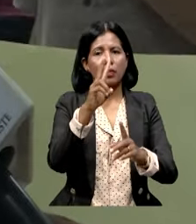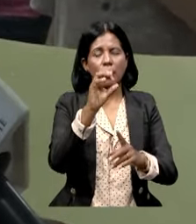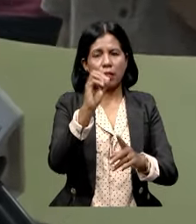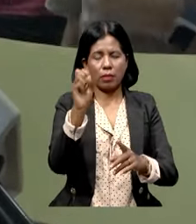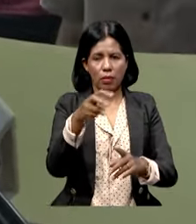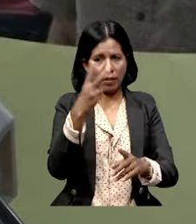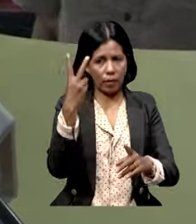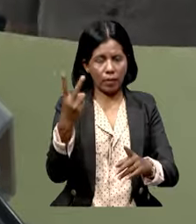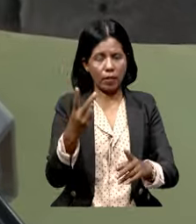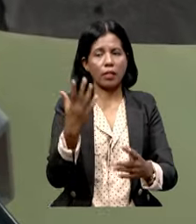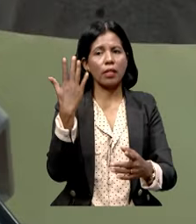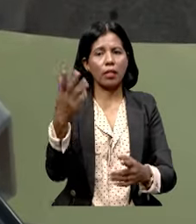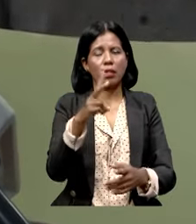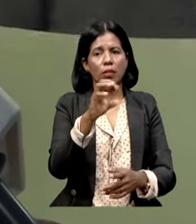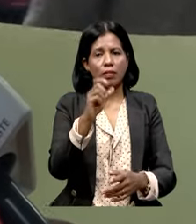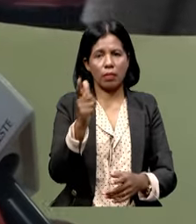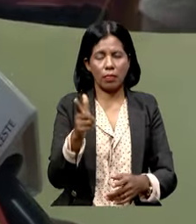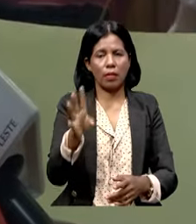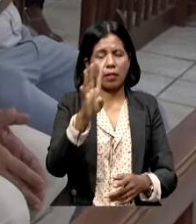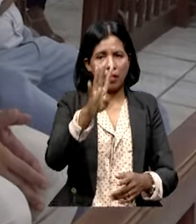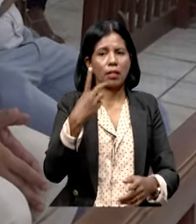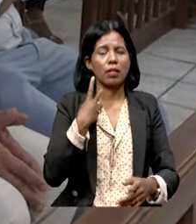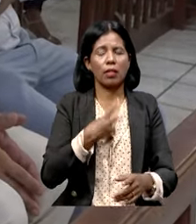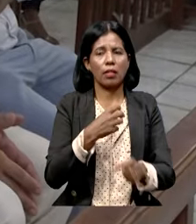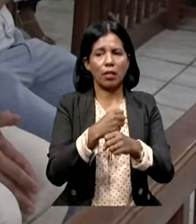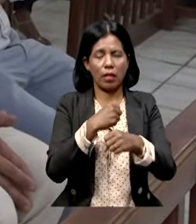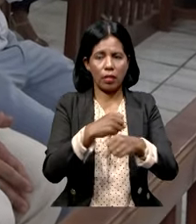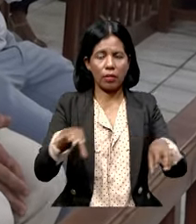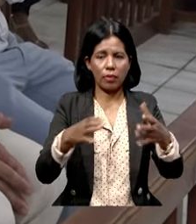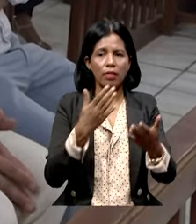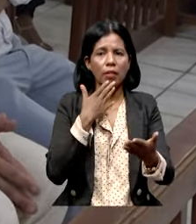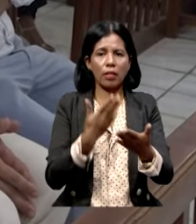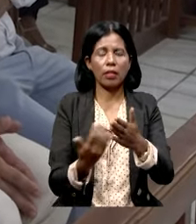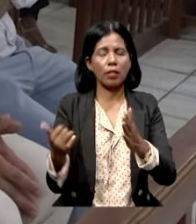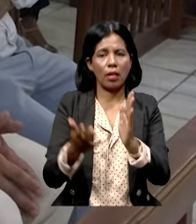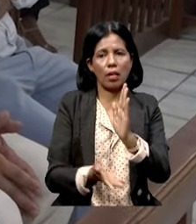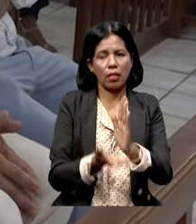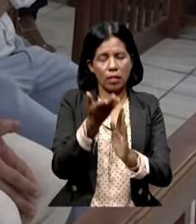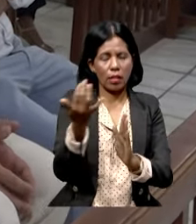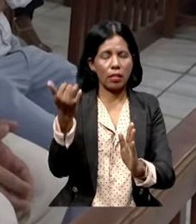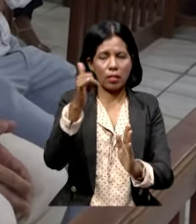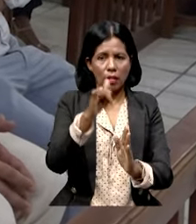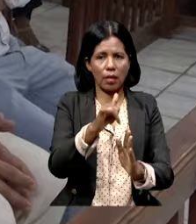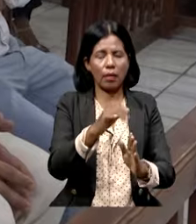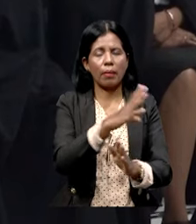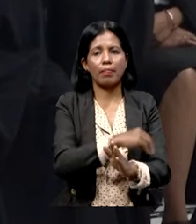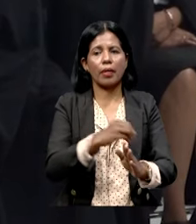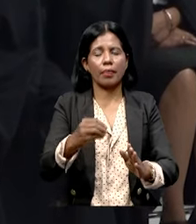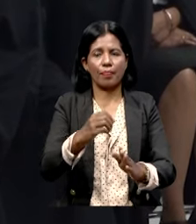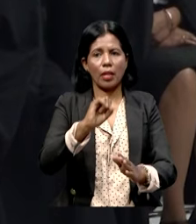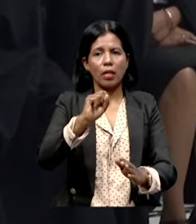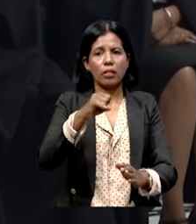quedas. Mas em 2024, mas foi em halo progressão, assira sai sem carreira, vai a adjuntos e